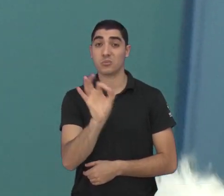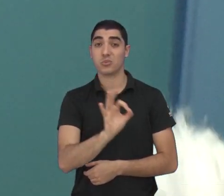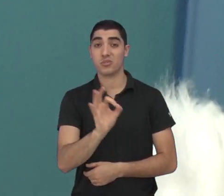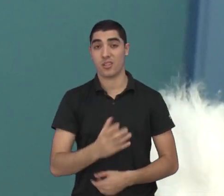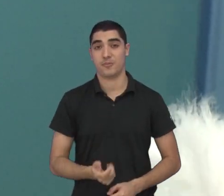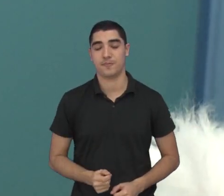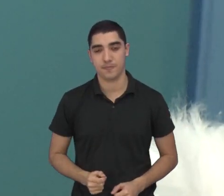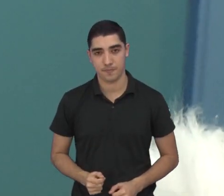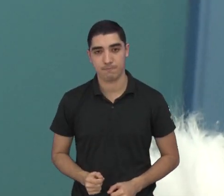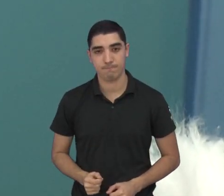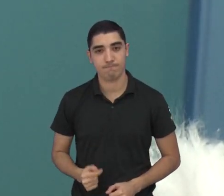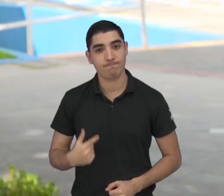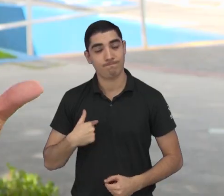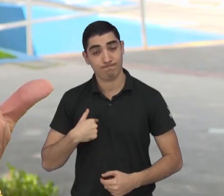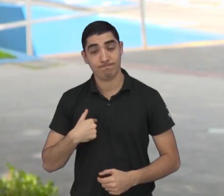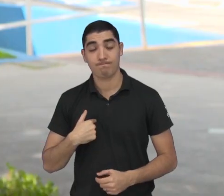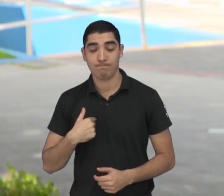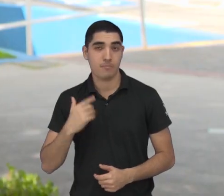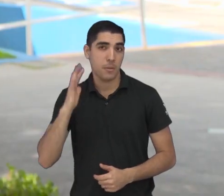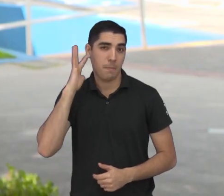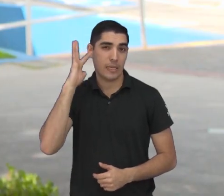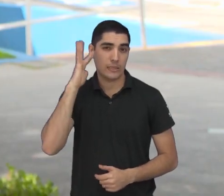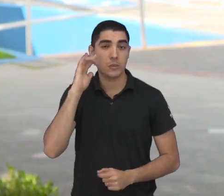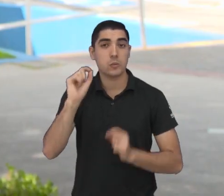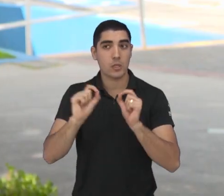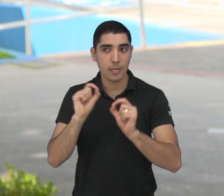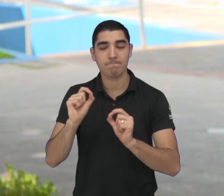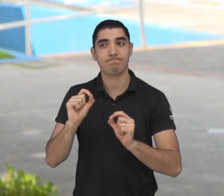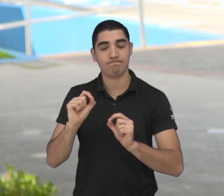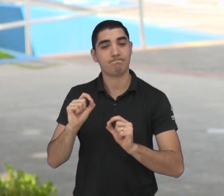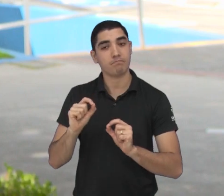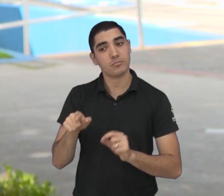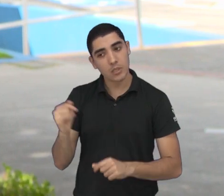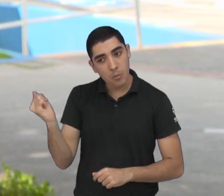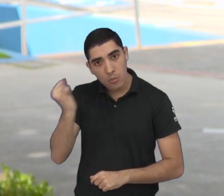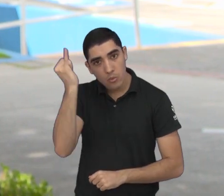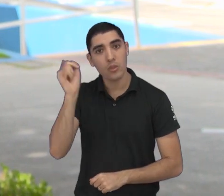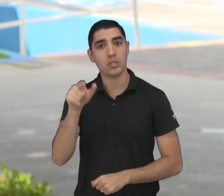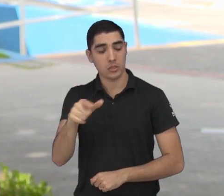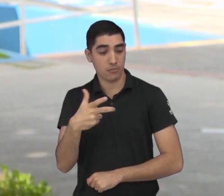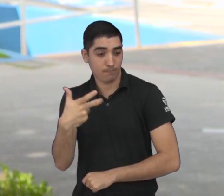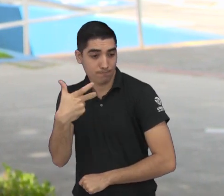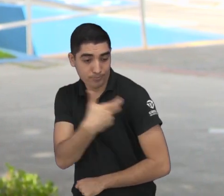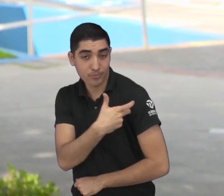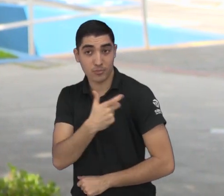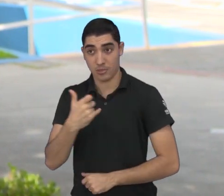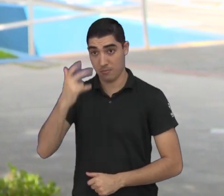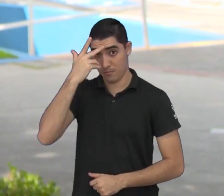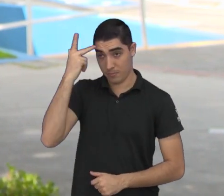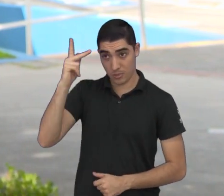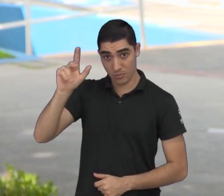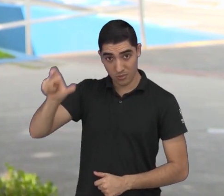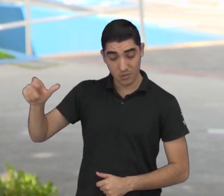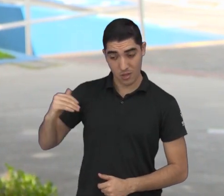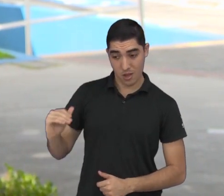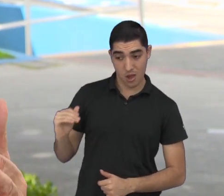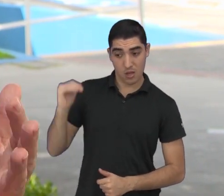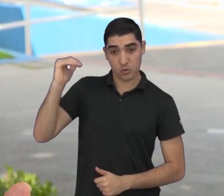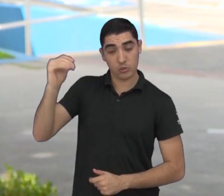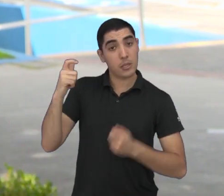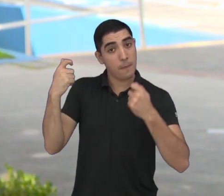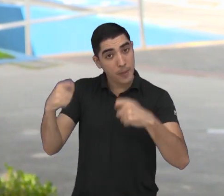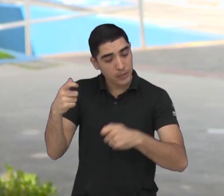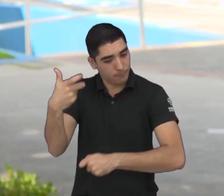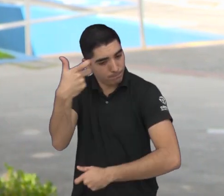atingiu nem 5%. Para mim ter uma cobertura satisfatória, eu ter realmente essa proteção de HPV na vida adulta, eu tenho que